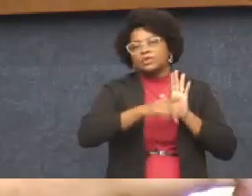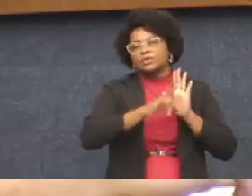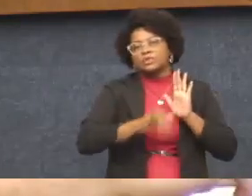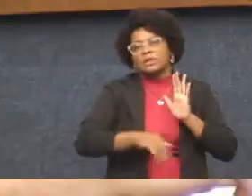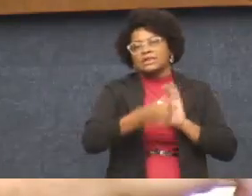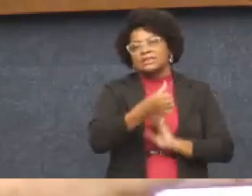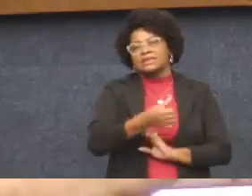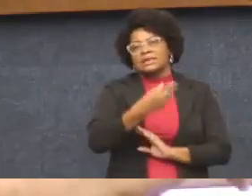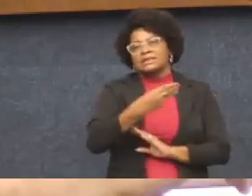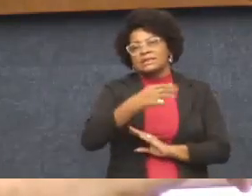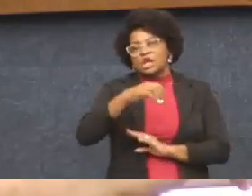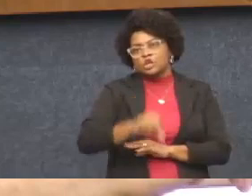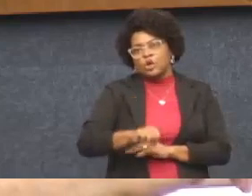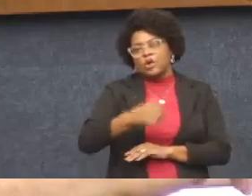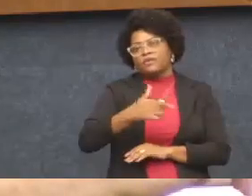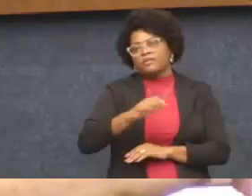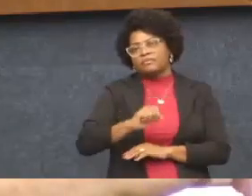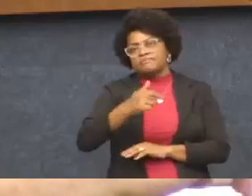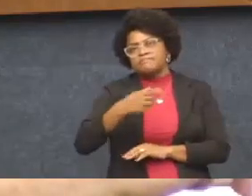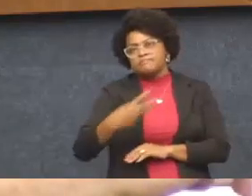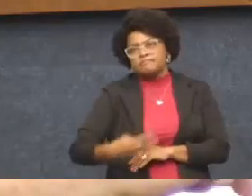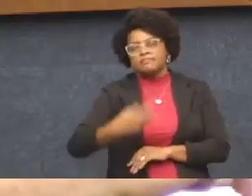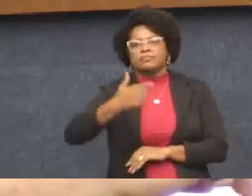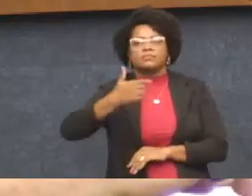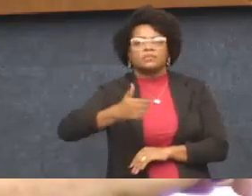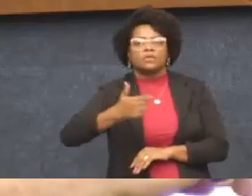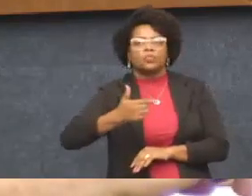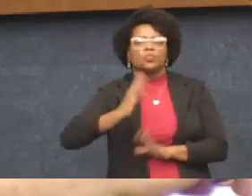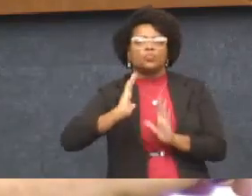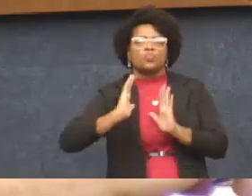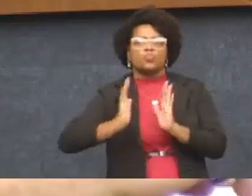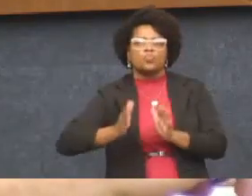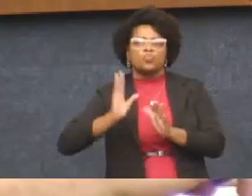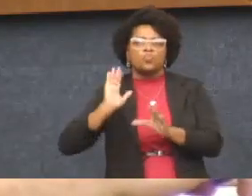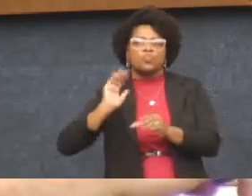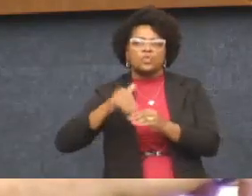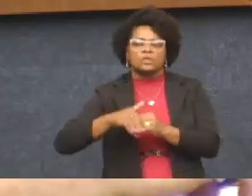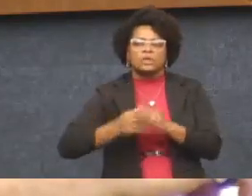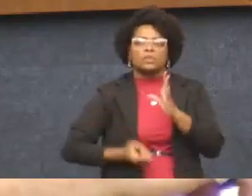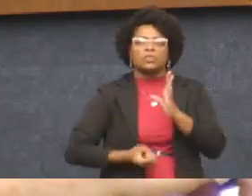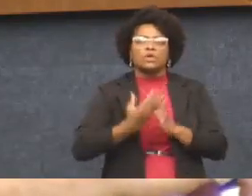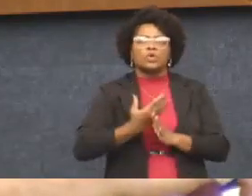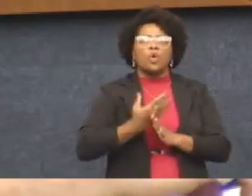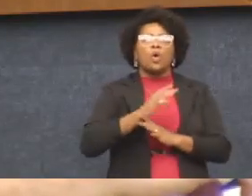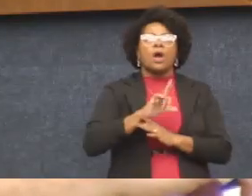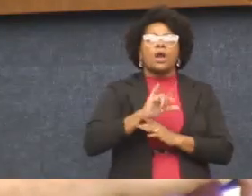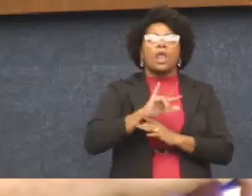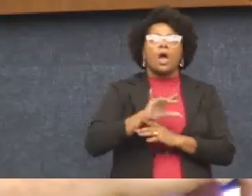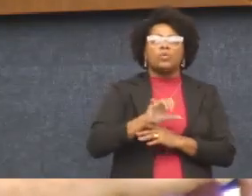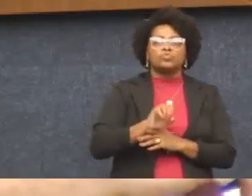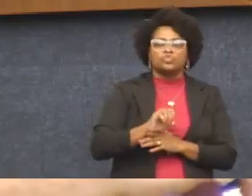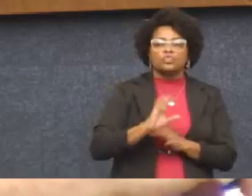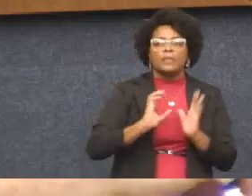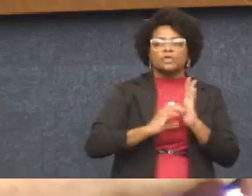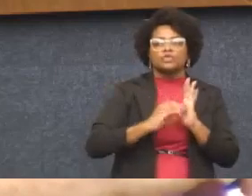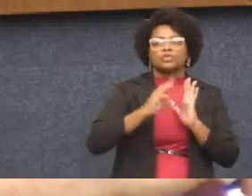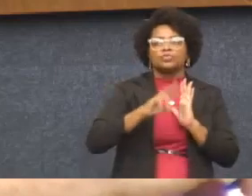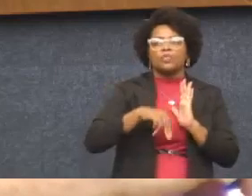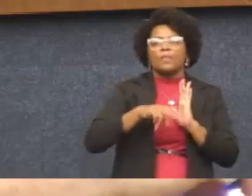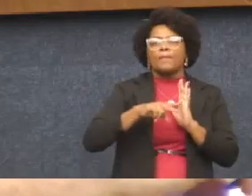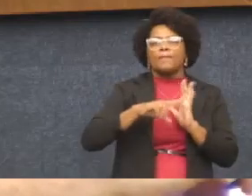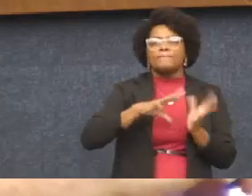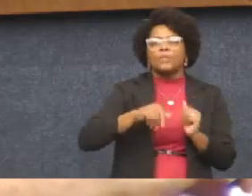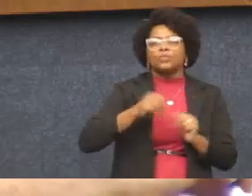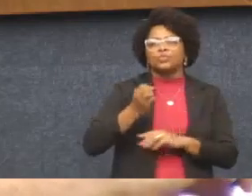639/2023, segundo turno. Autoria, vereador Cláudio Mundo Novo. Ementa institui o programa Mães de Anjo, que